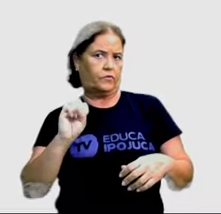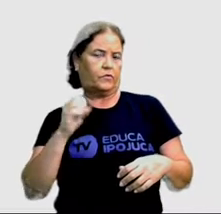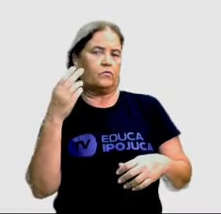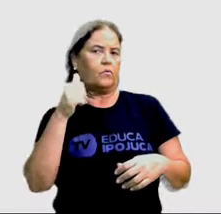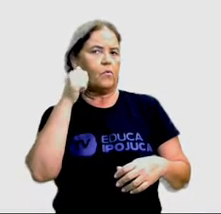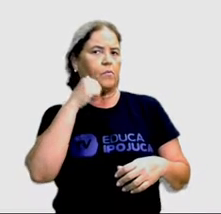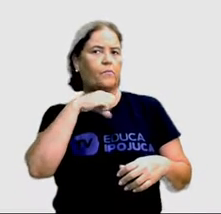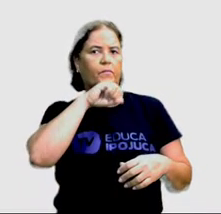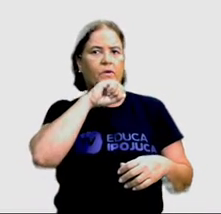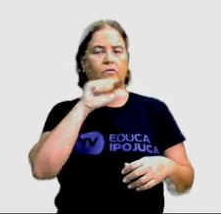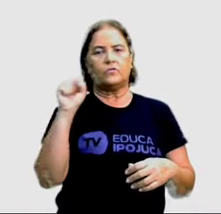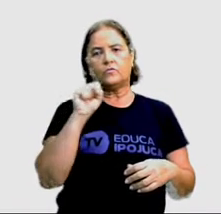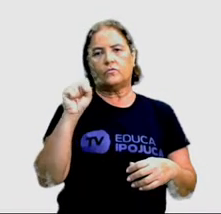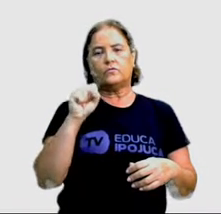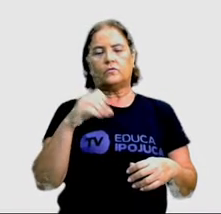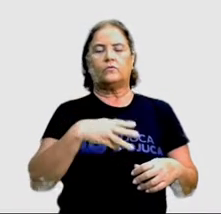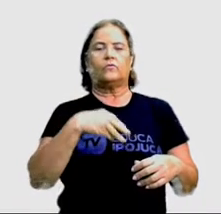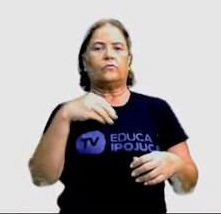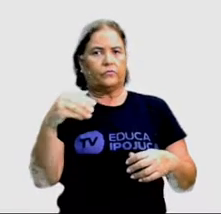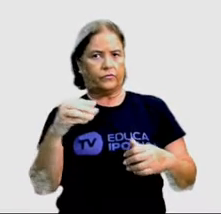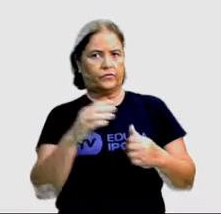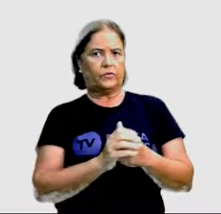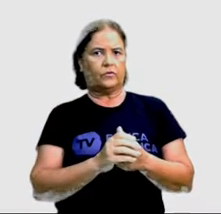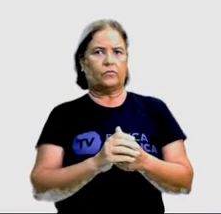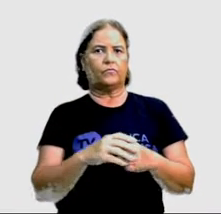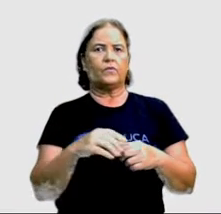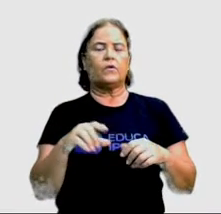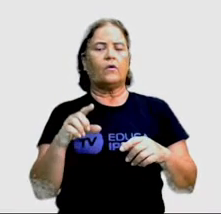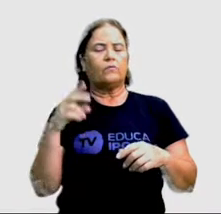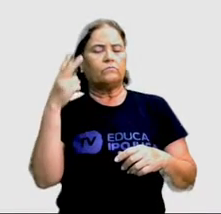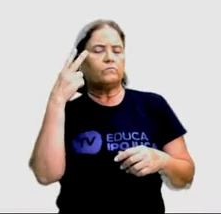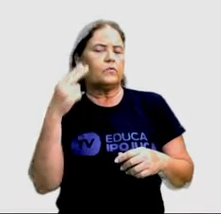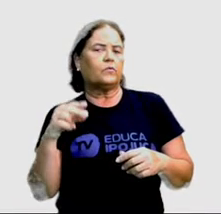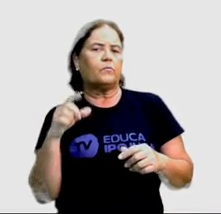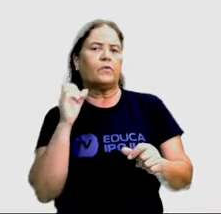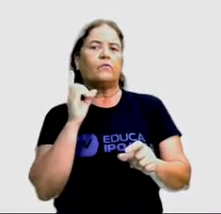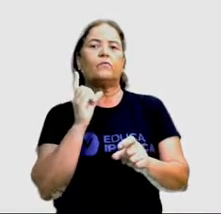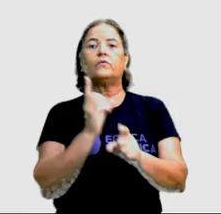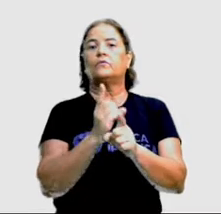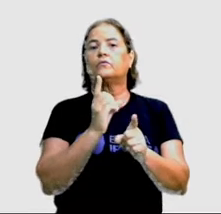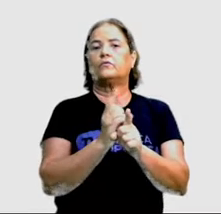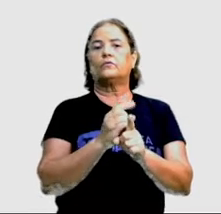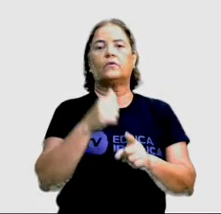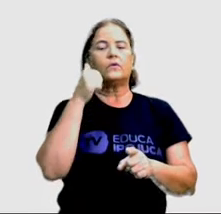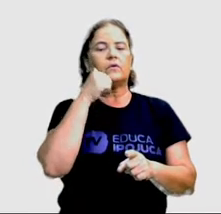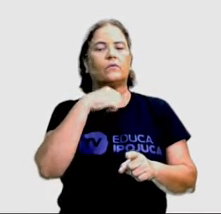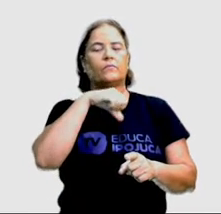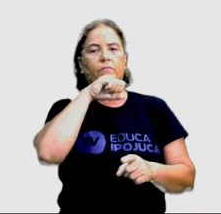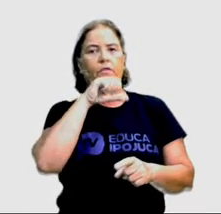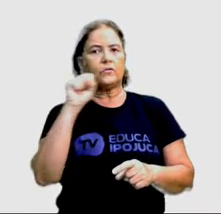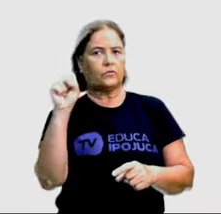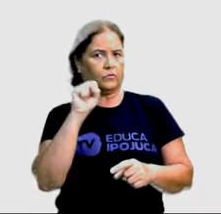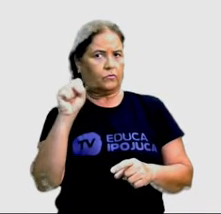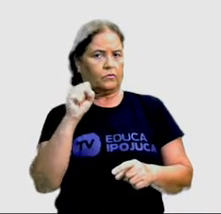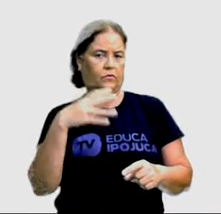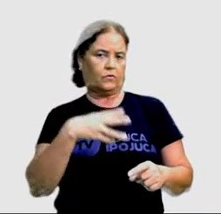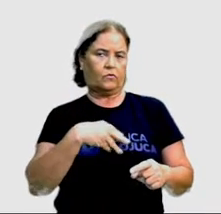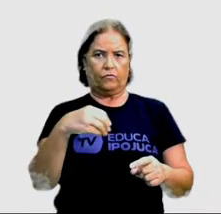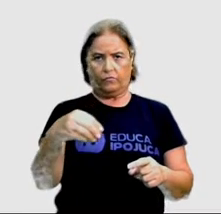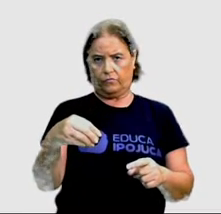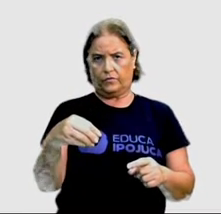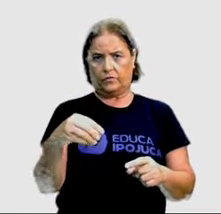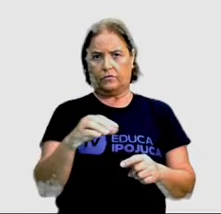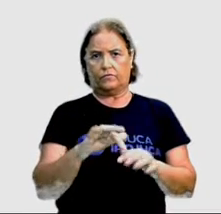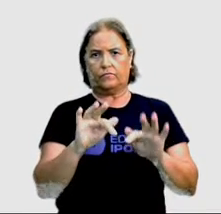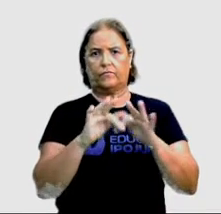Portanto, é comum a gente encontrar a mãe solteira com seu filho. É um caso de uma família